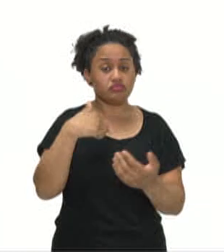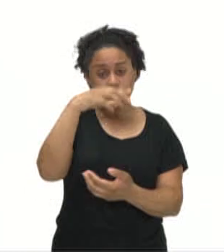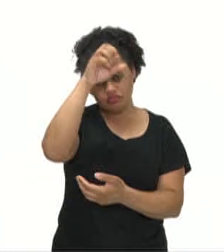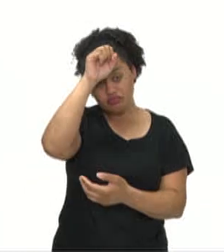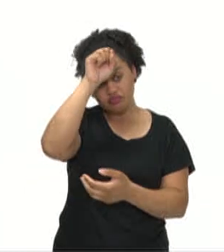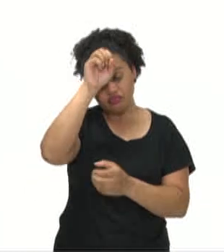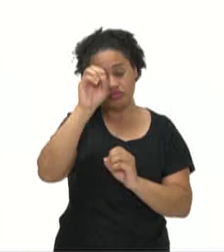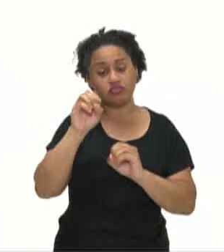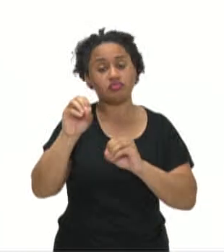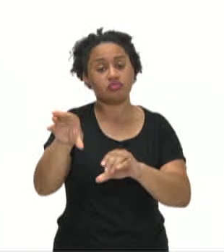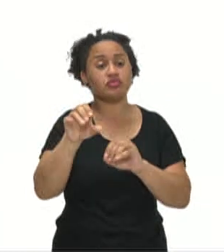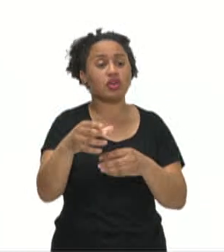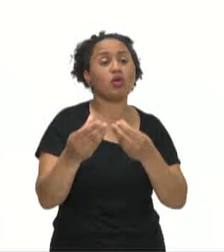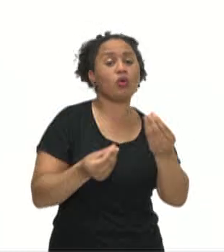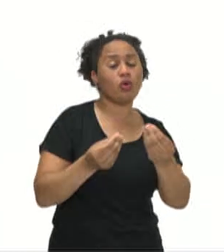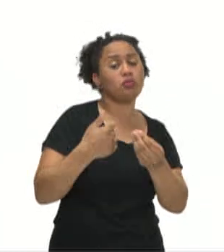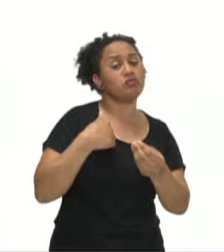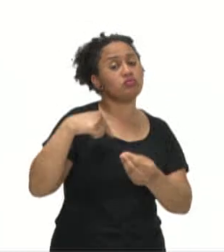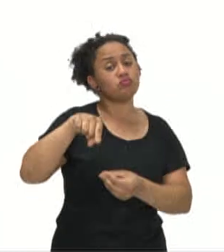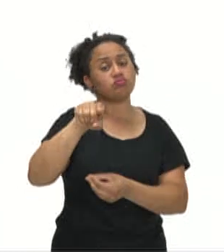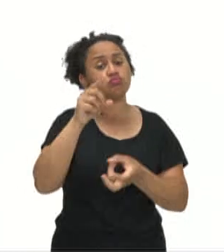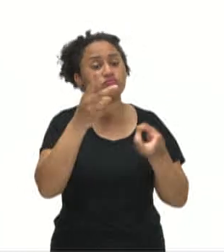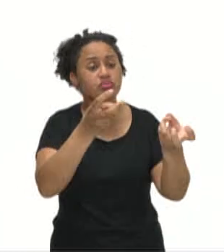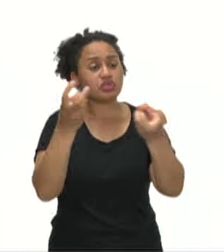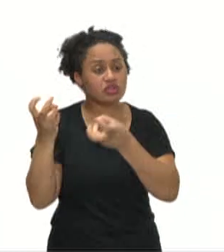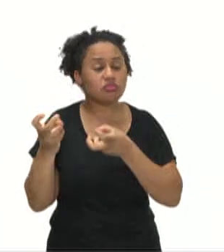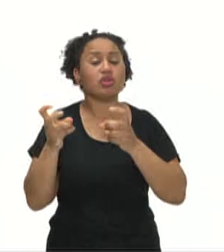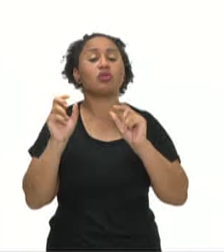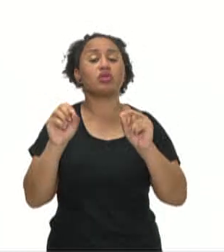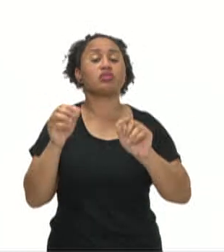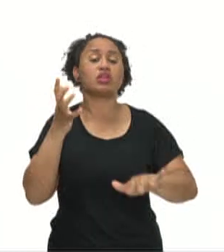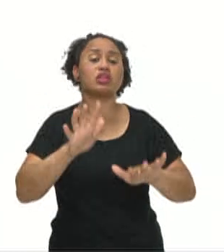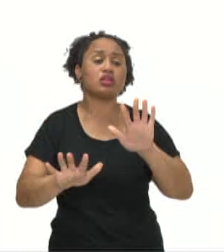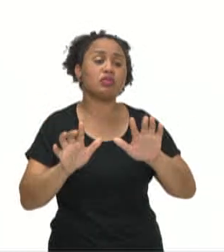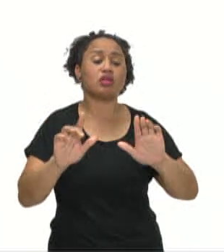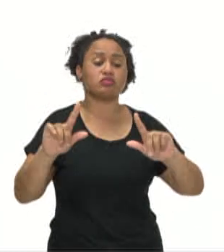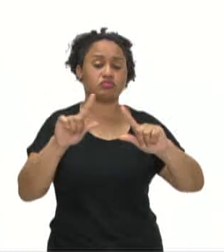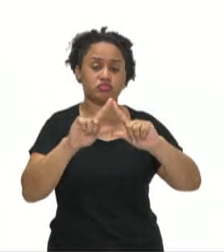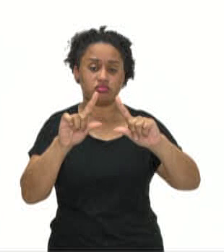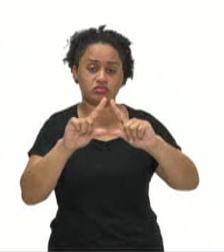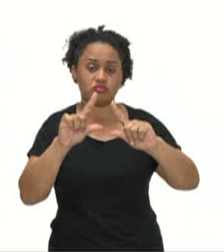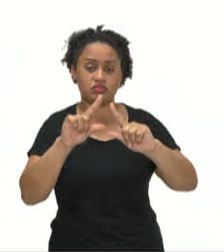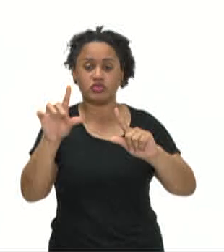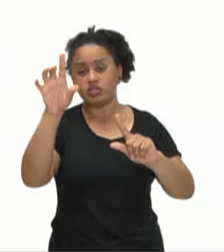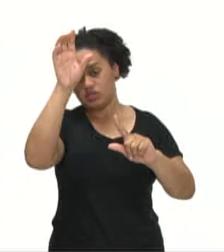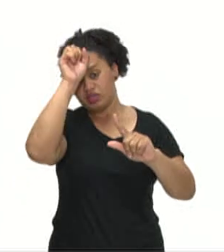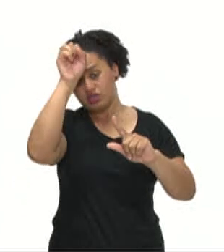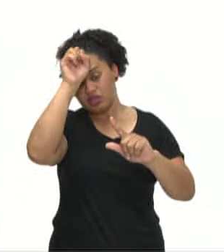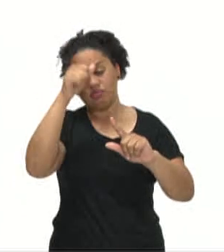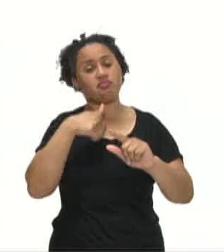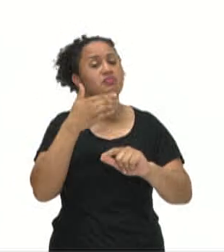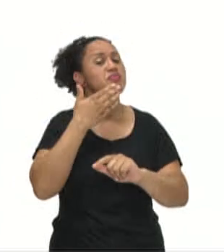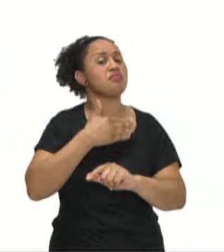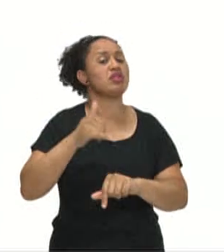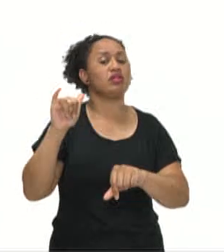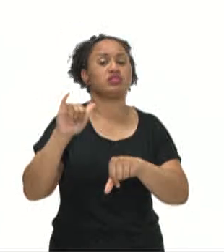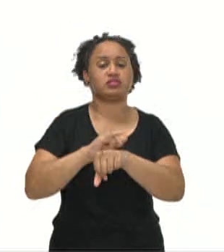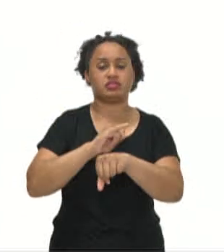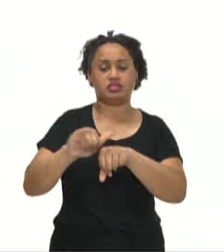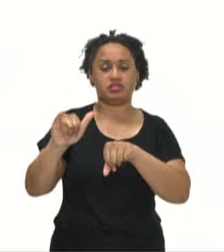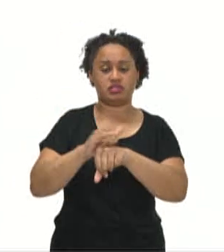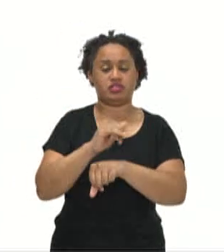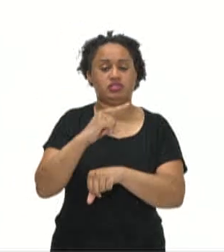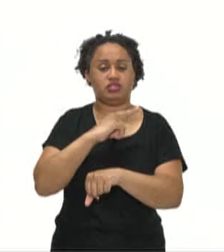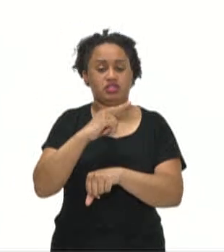aprender ensinando, né? Você observou ali que de acordo com a pirâmide da aprendizagem, né, a melhor estratégia